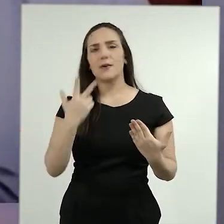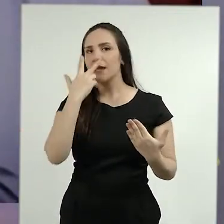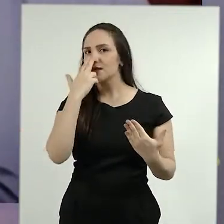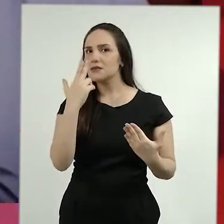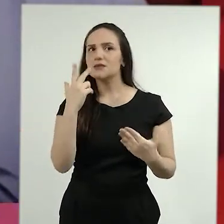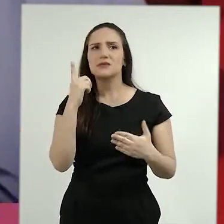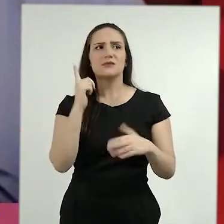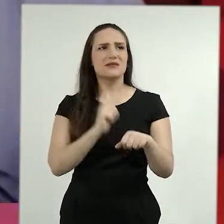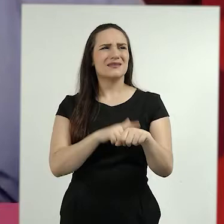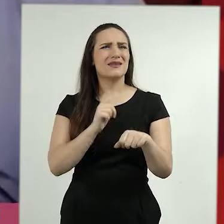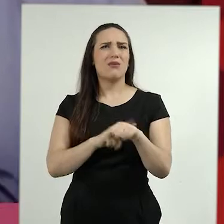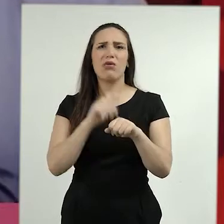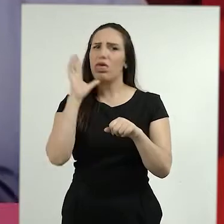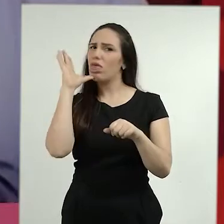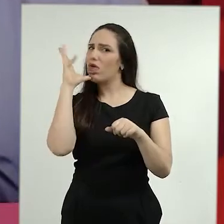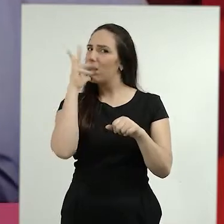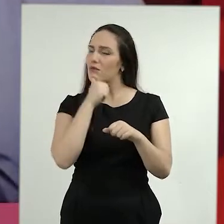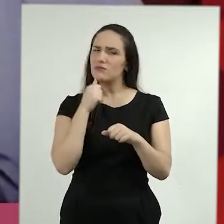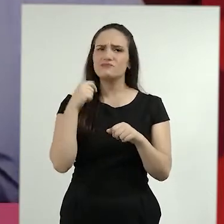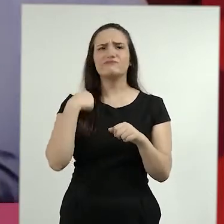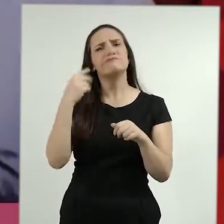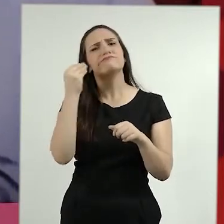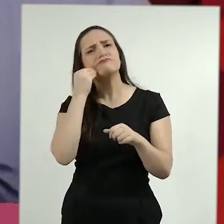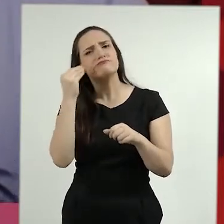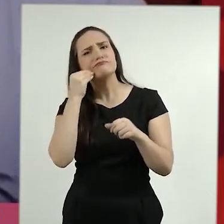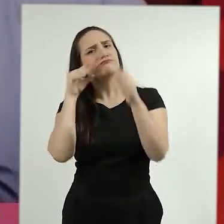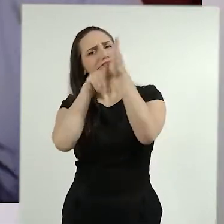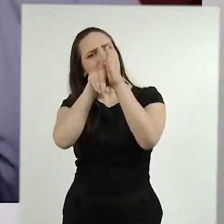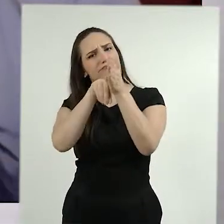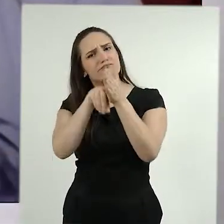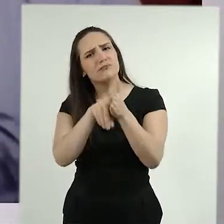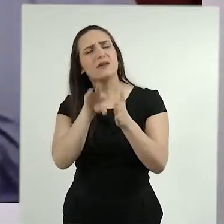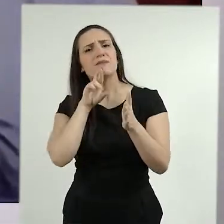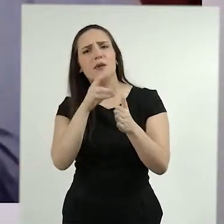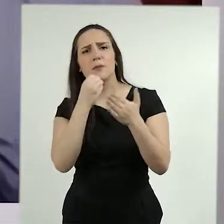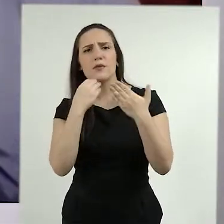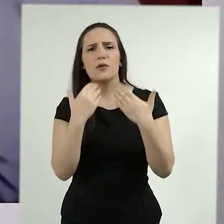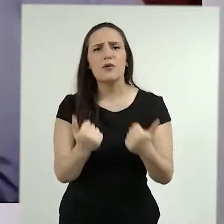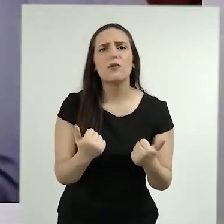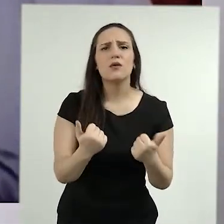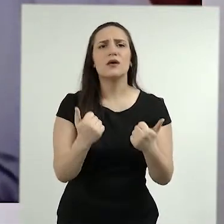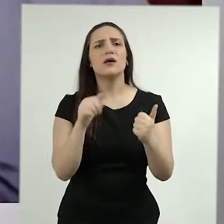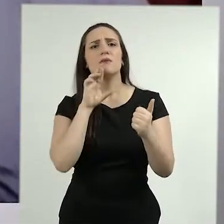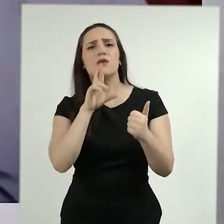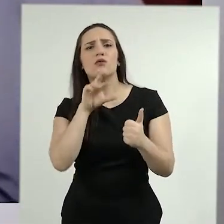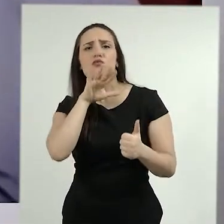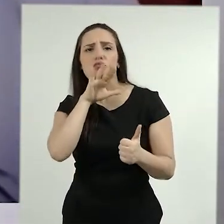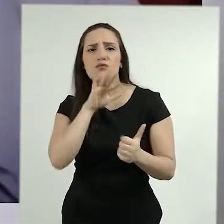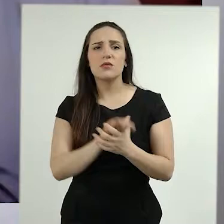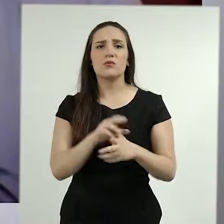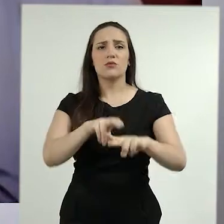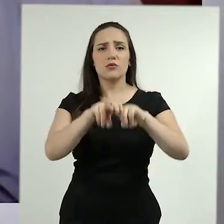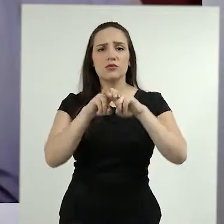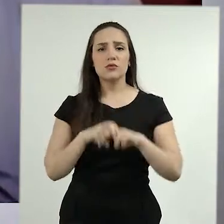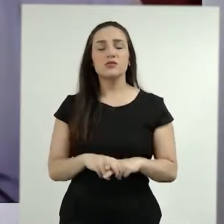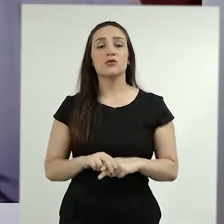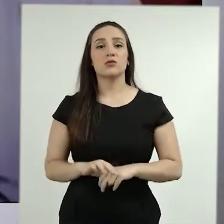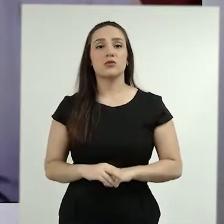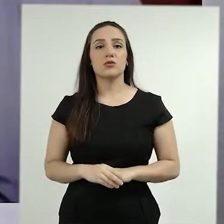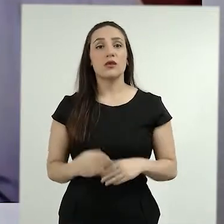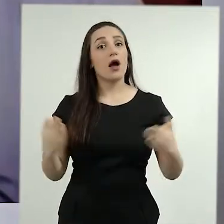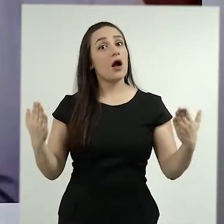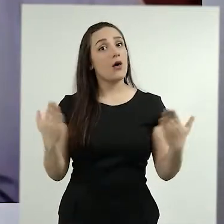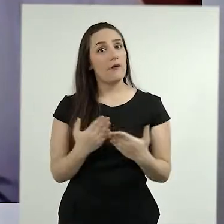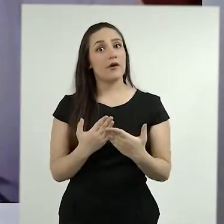fica tentando descobrir algumas respostas, alguns impactos positivos ou negativos. E no primeiro momento,